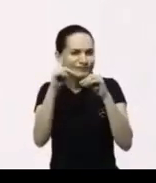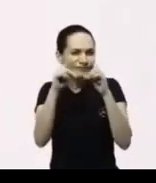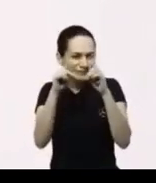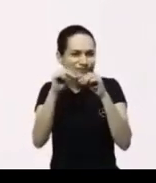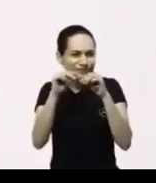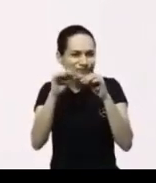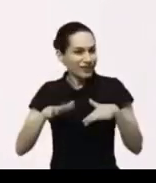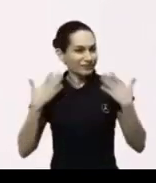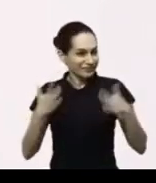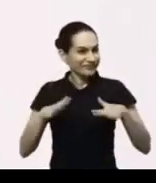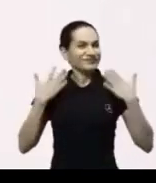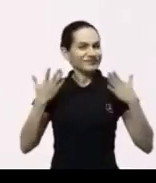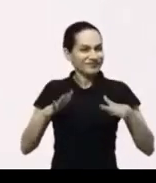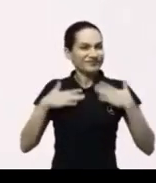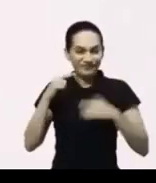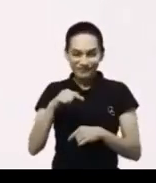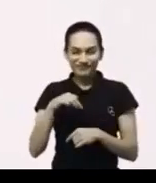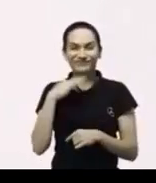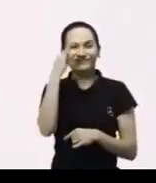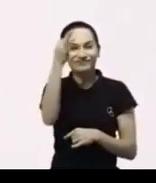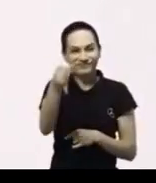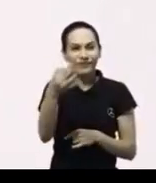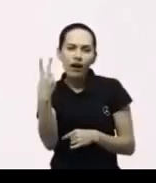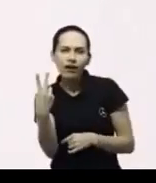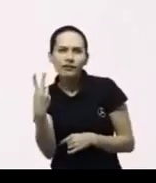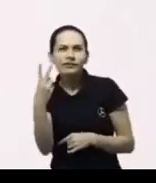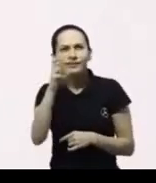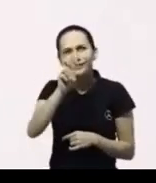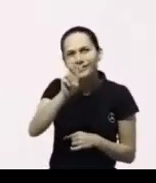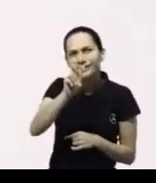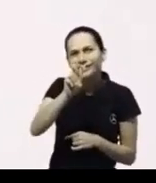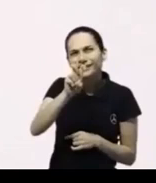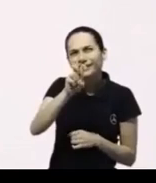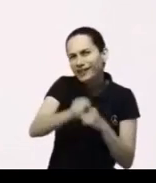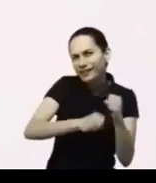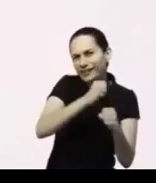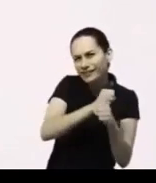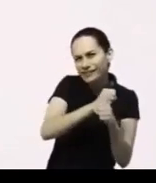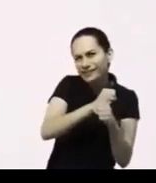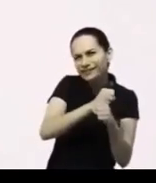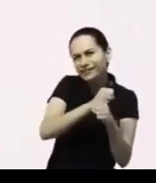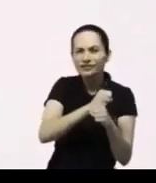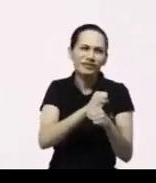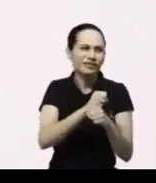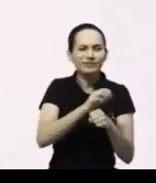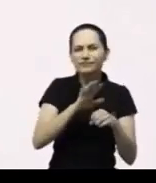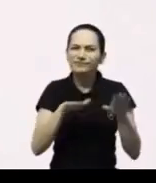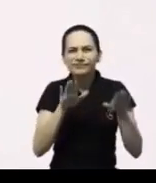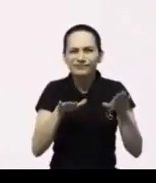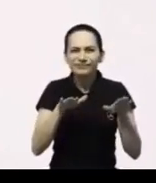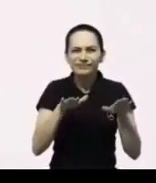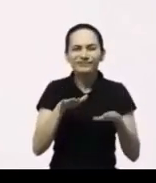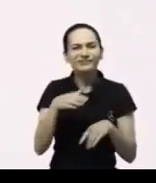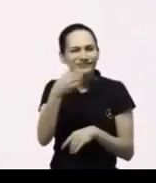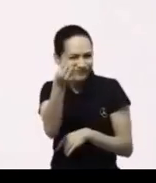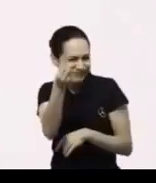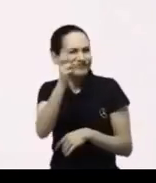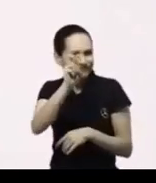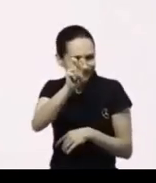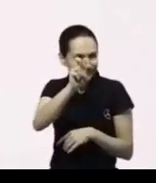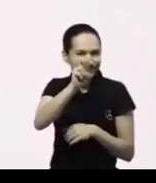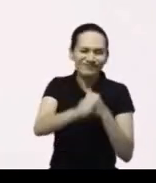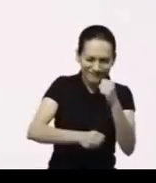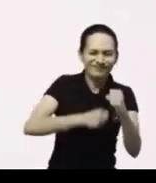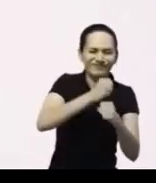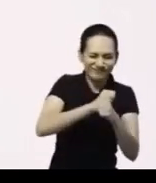estamos ansiosos pelos próximos 25 anos, ou melhor, pelos próximos